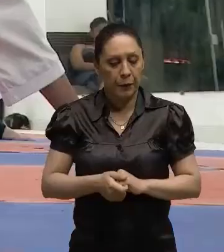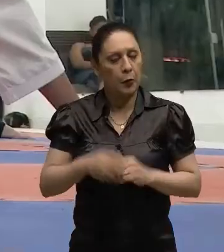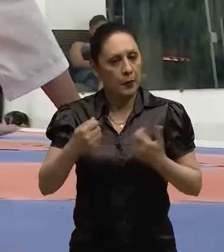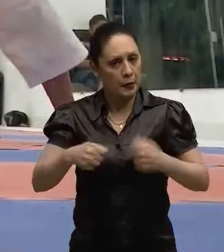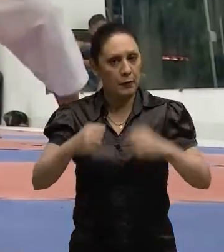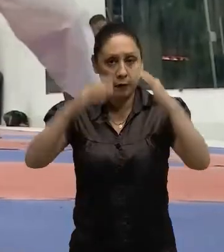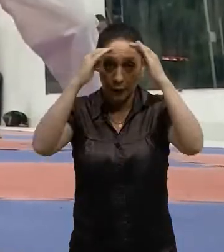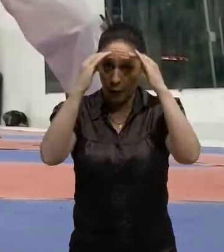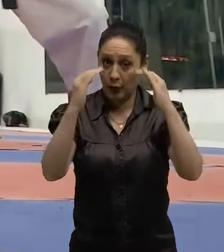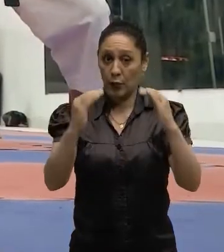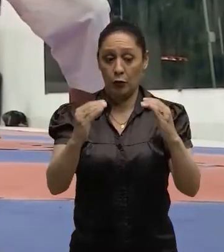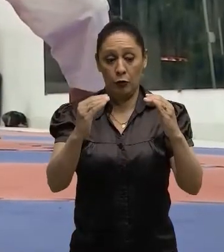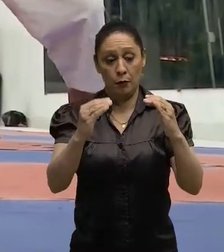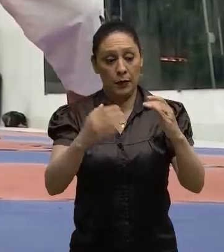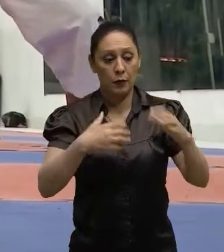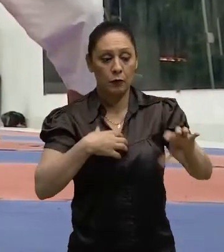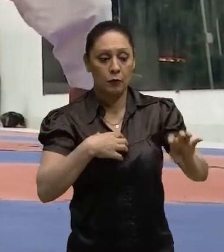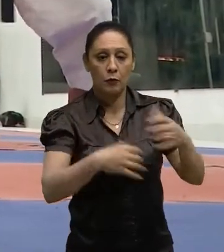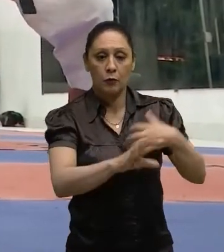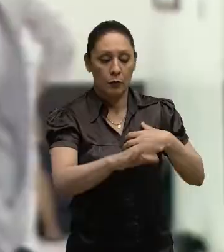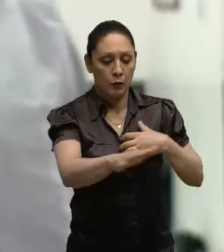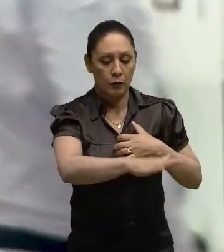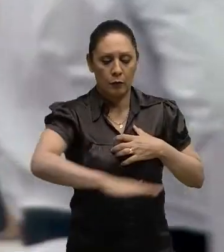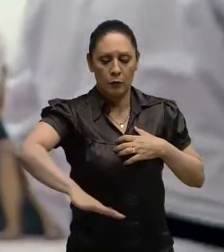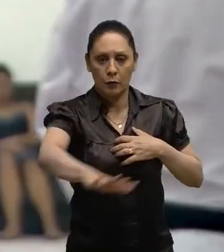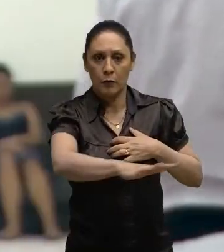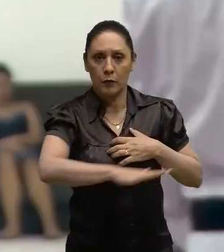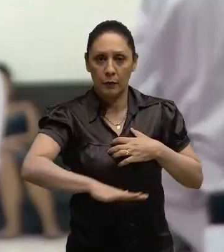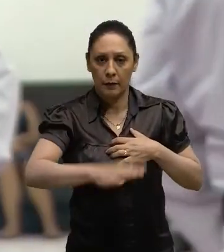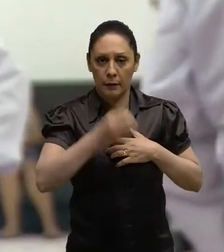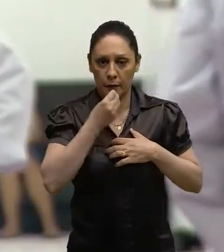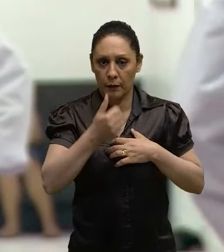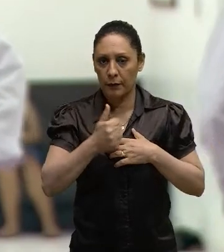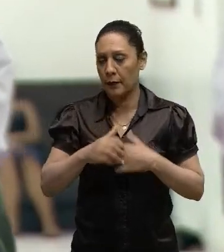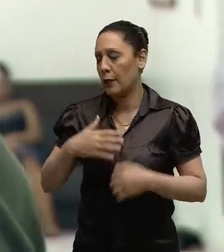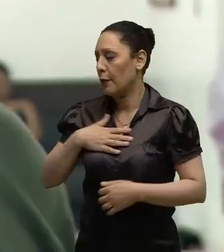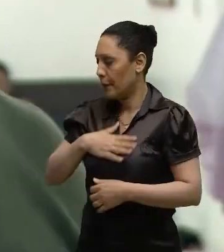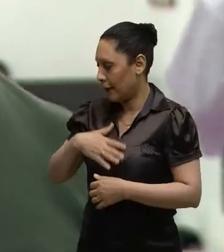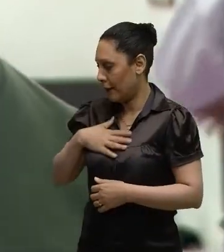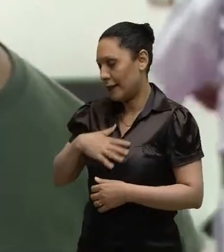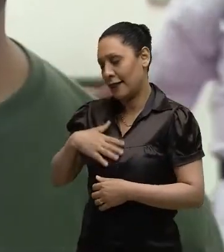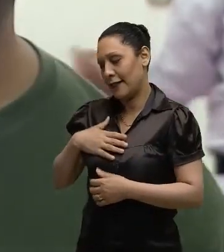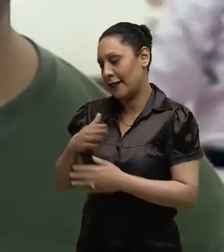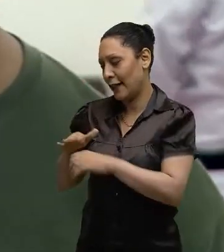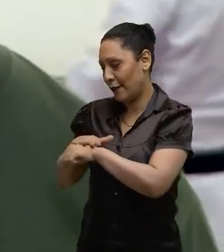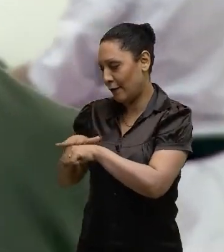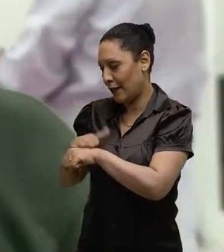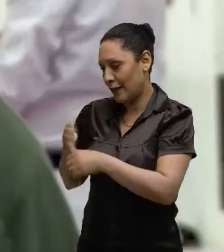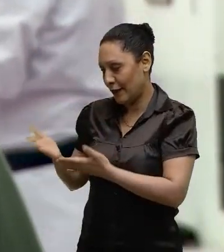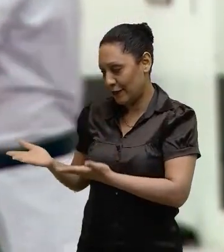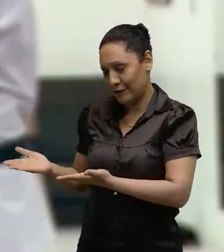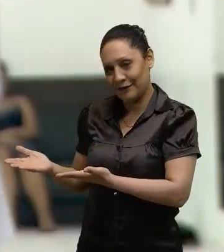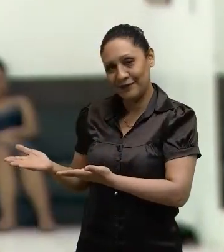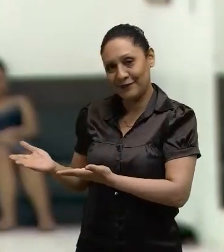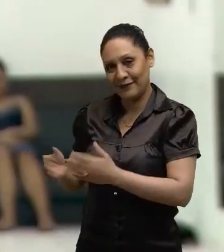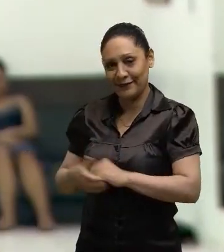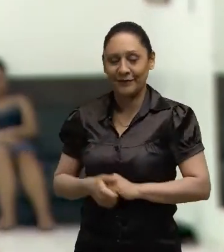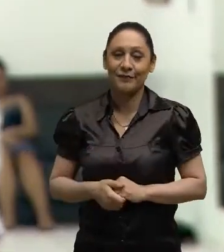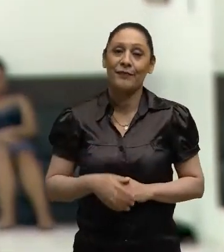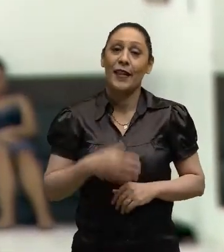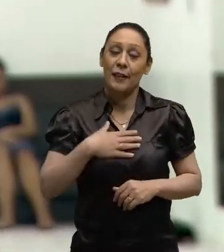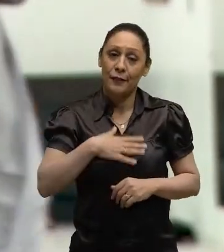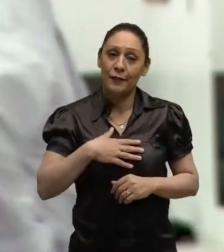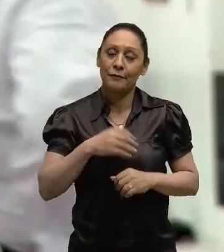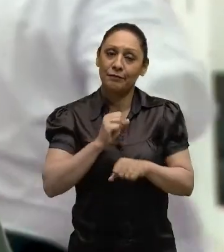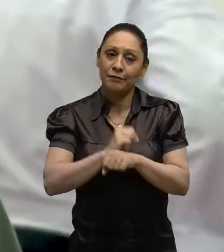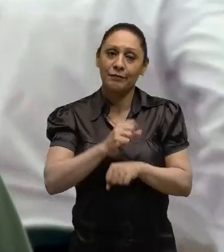respeito por este campo de treinamento. Muito bem, gente. Mais um prazer. Prazer enorme ter conversado aqui com José Pereira. Bem, eu espero que tenha